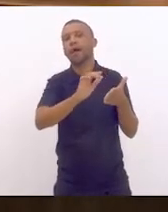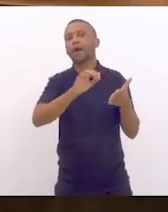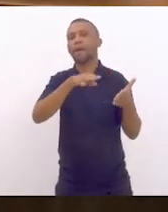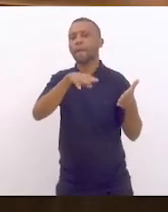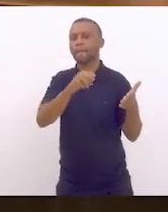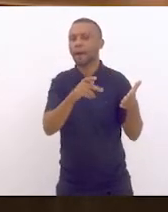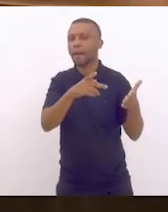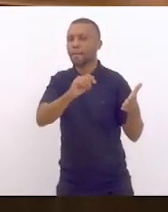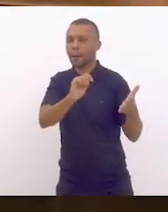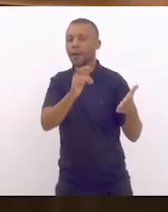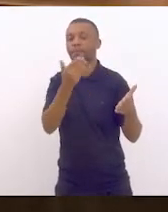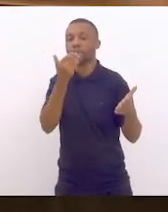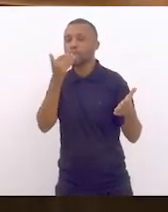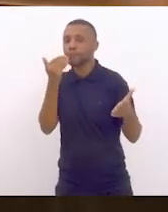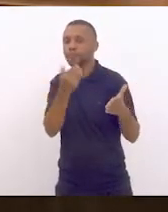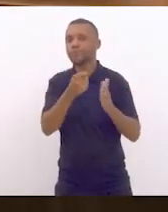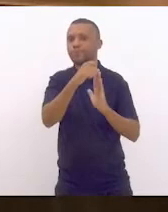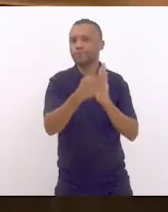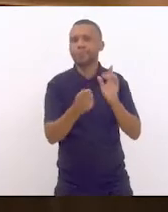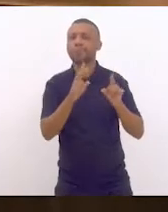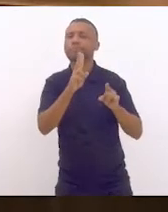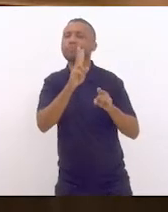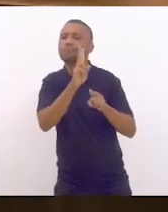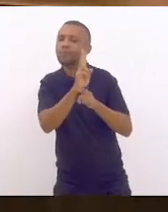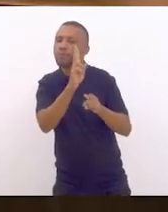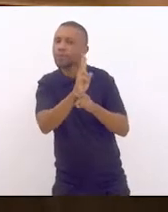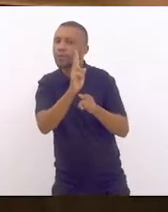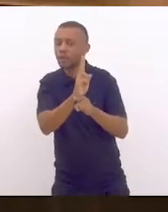isso continua tendo uma proteção. Embora seja uma área